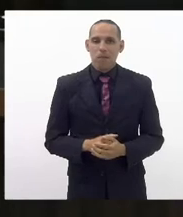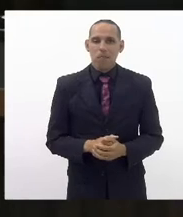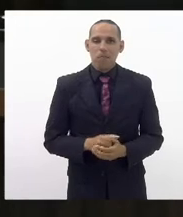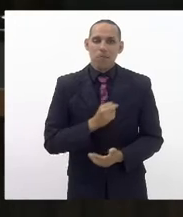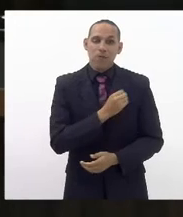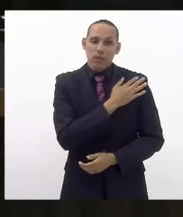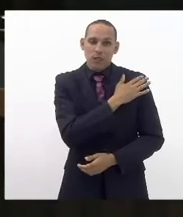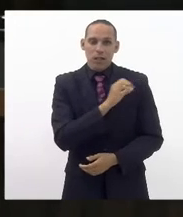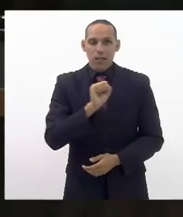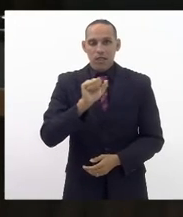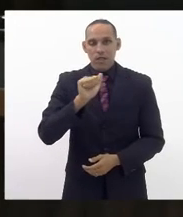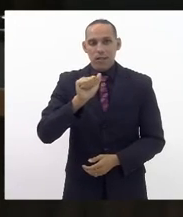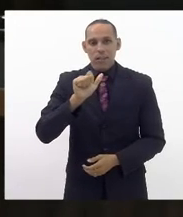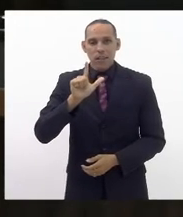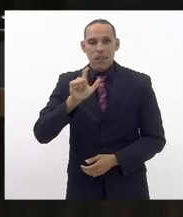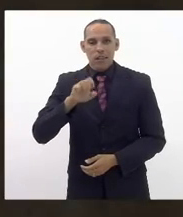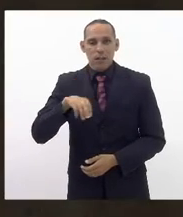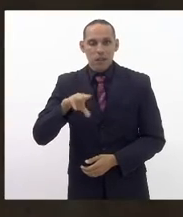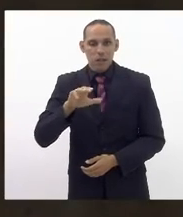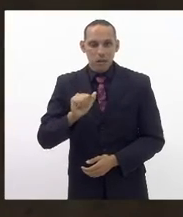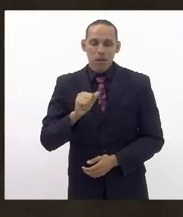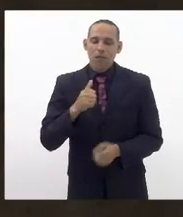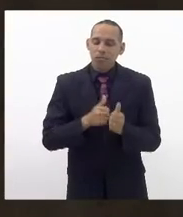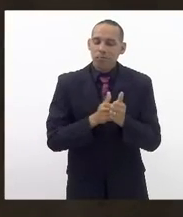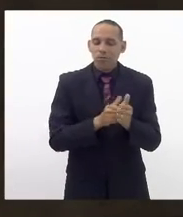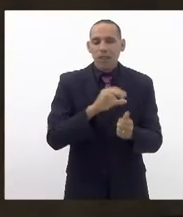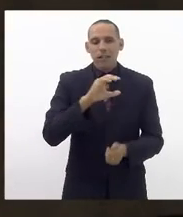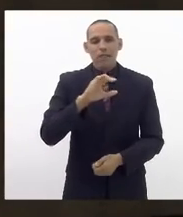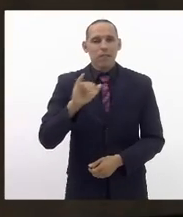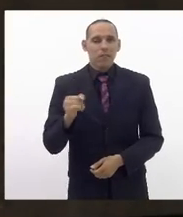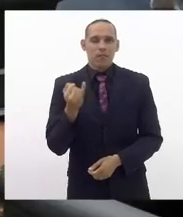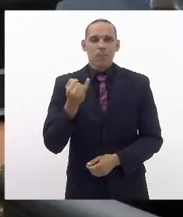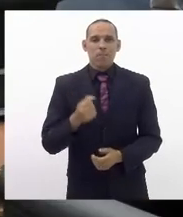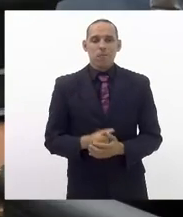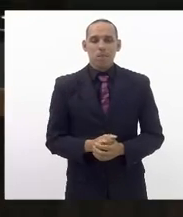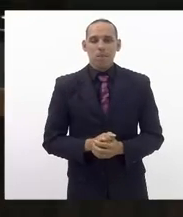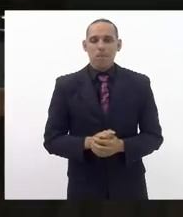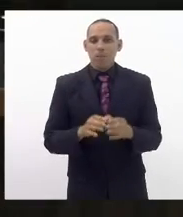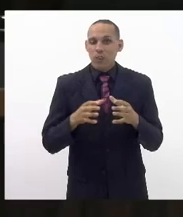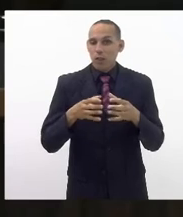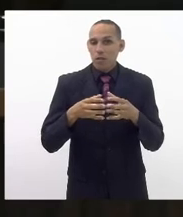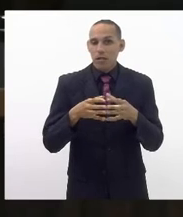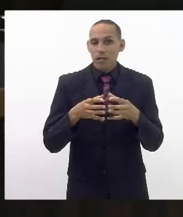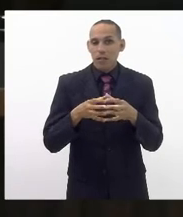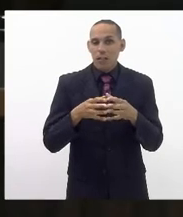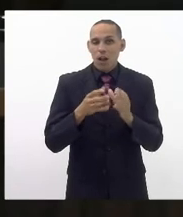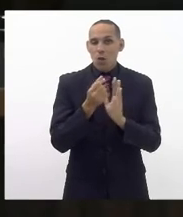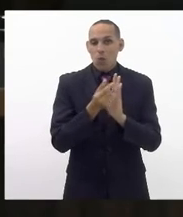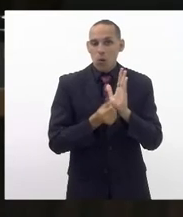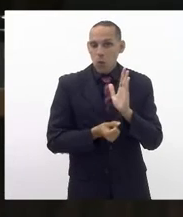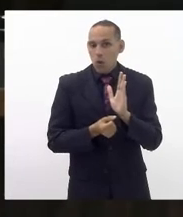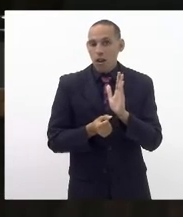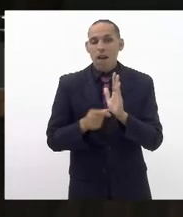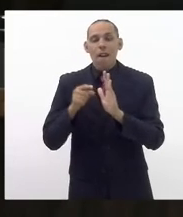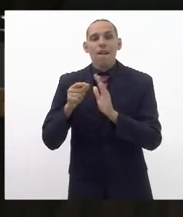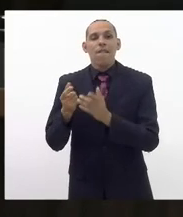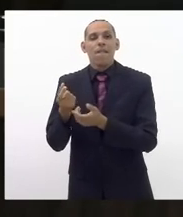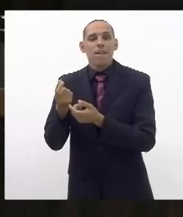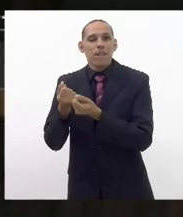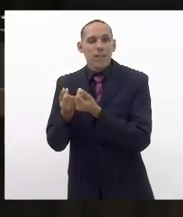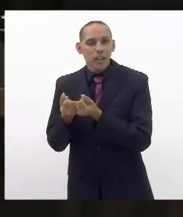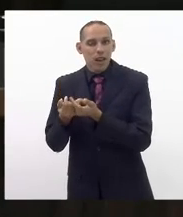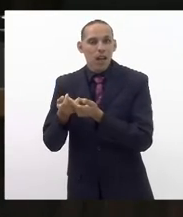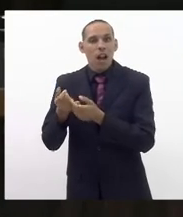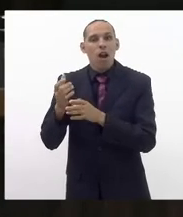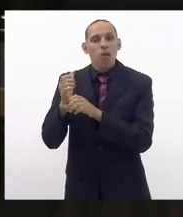Coronel Salema. Acompanho o parecer da CCJ. Pela Comissão de Orçamento, Finanças, Fiscalização Financeira e